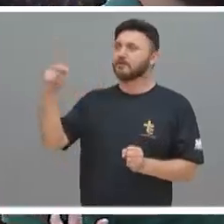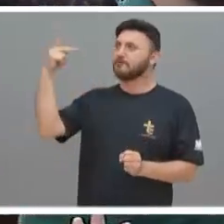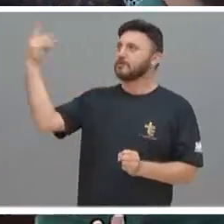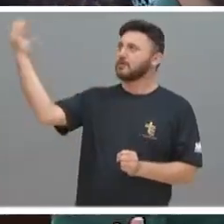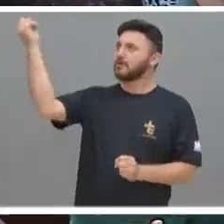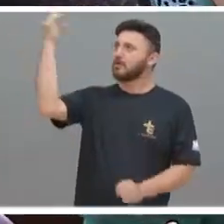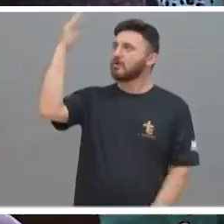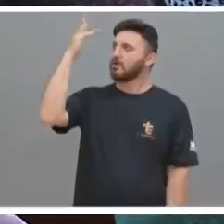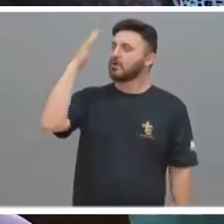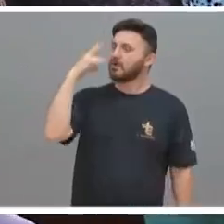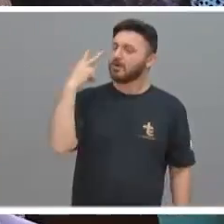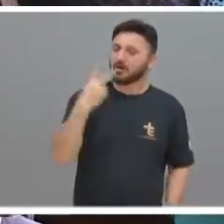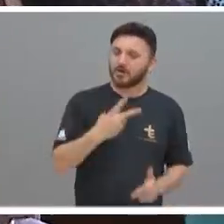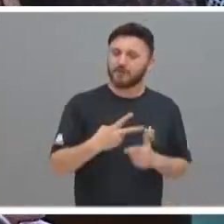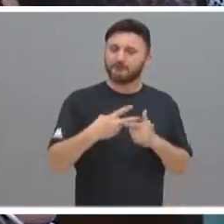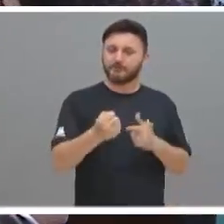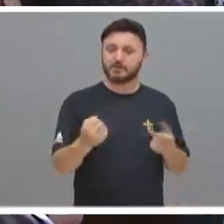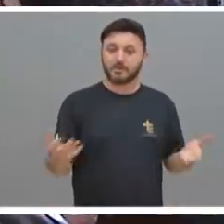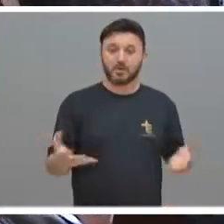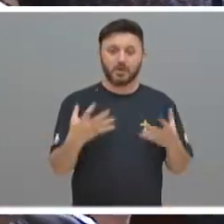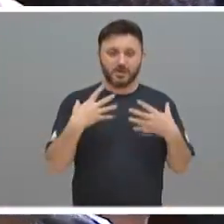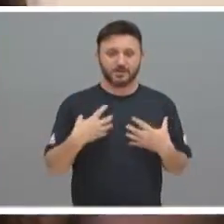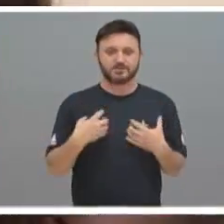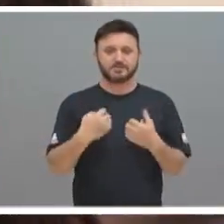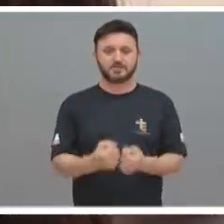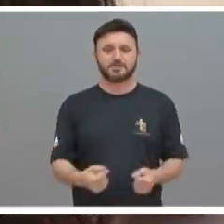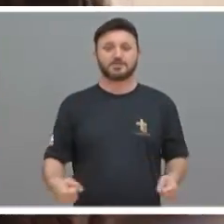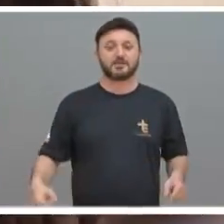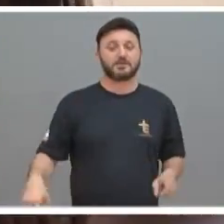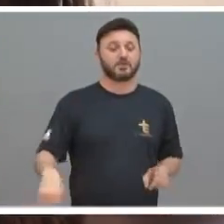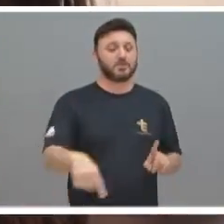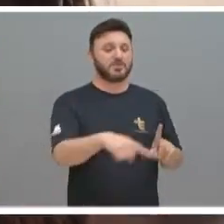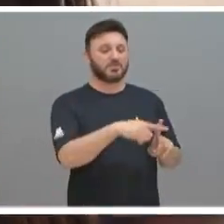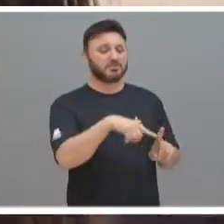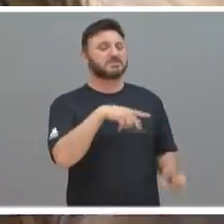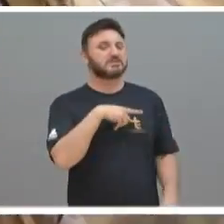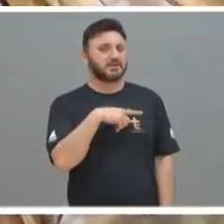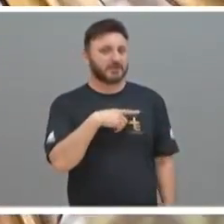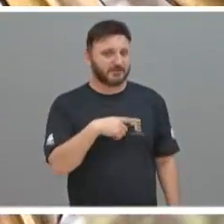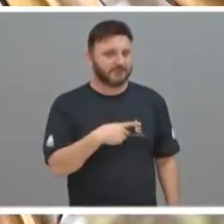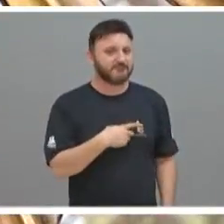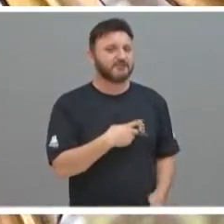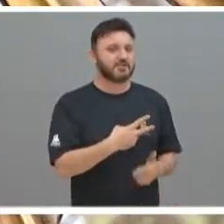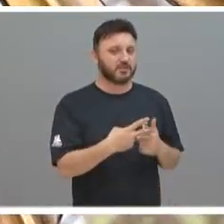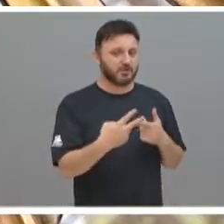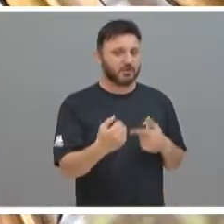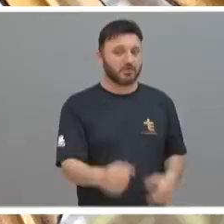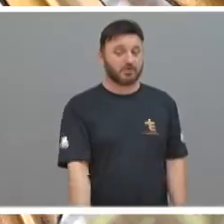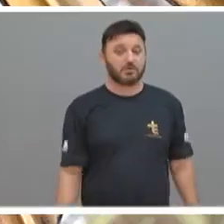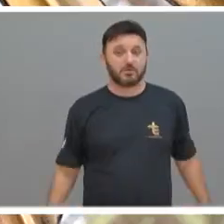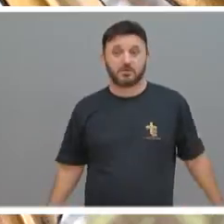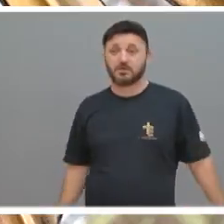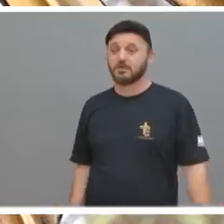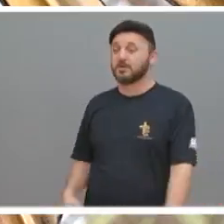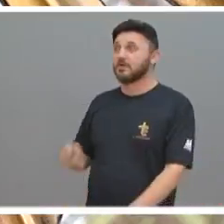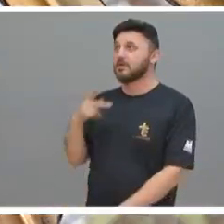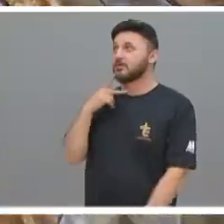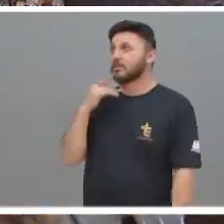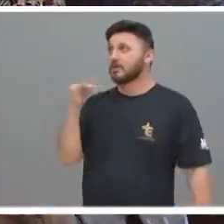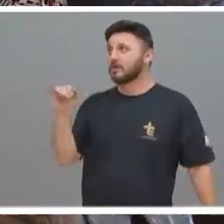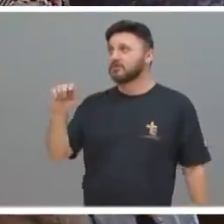da vitória em minha vida agora, e a vitória passa pela cruz. Pai, em nome